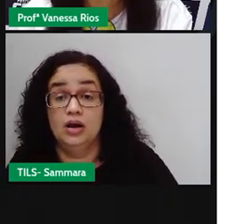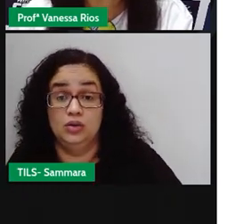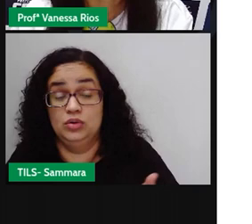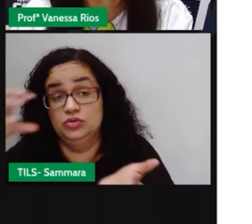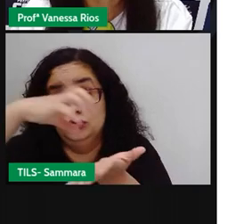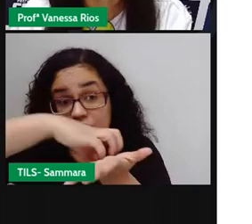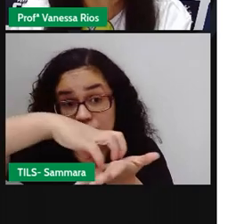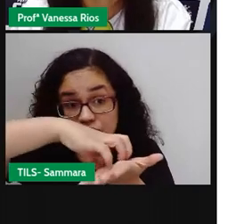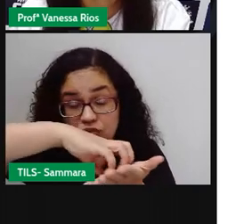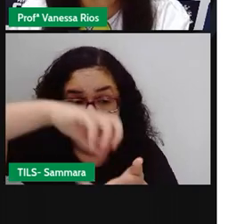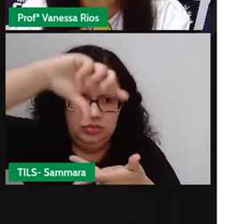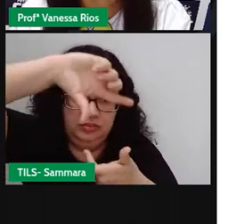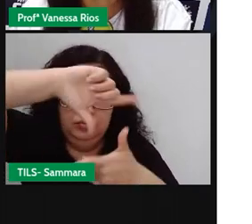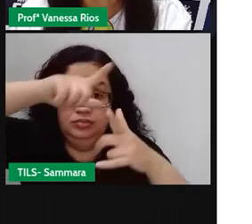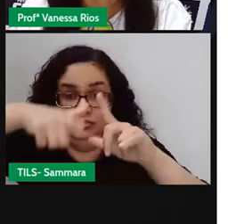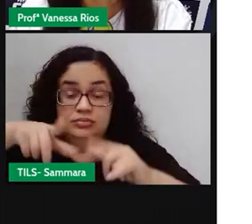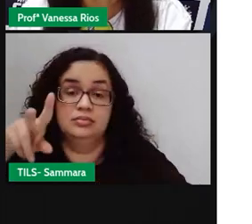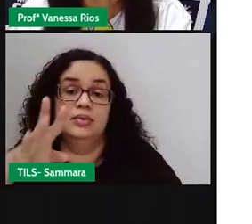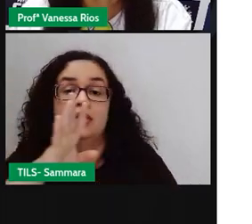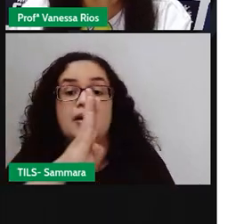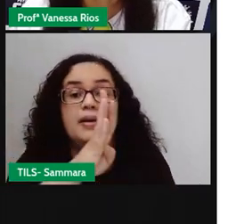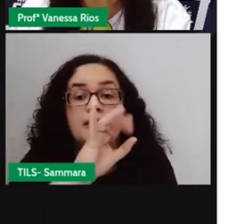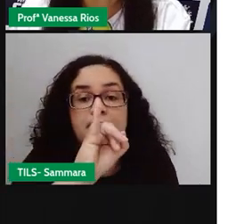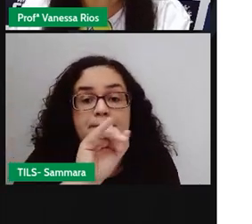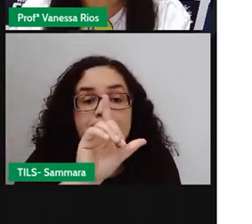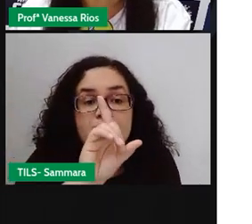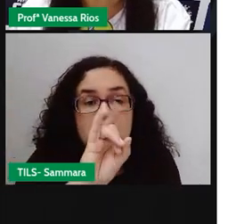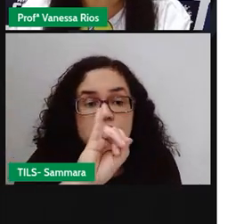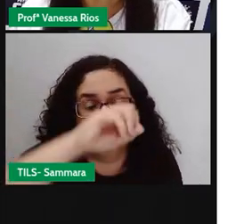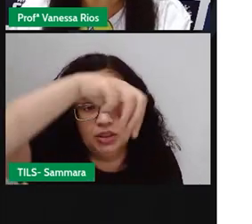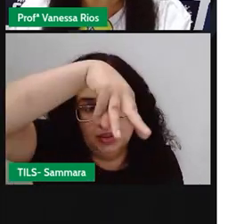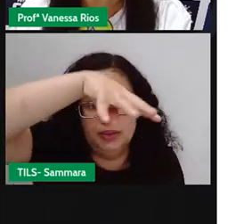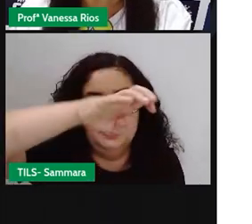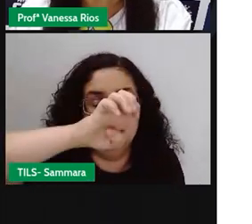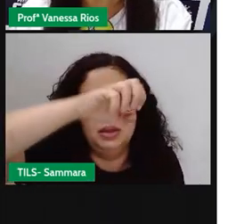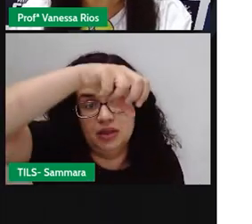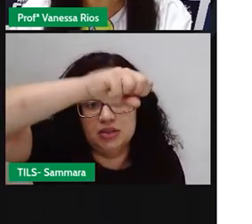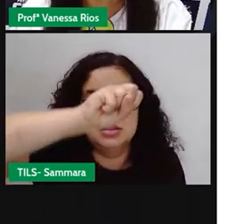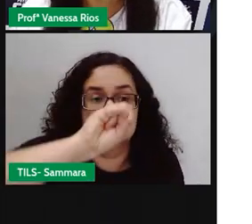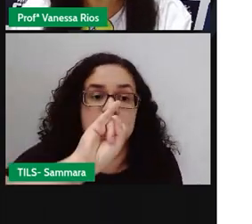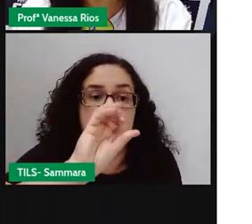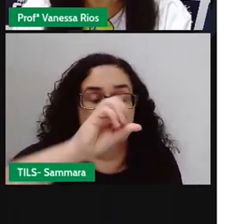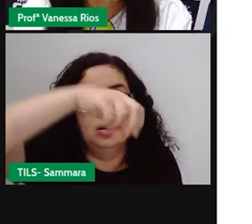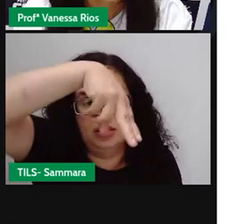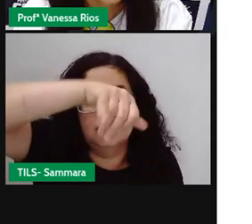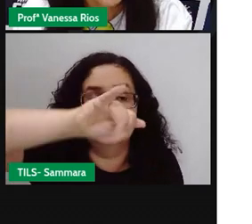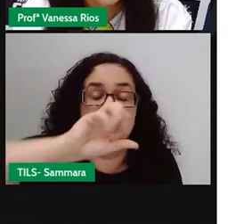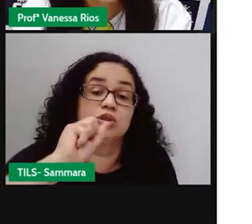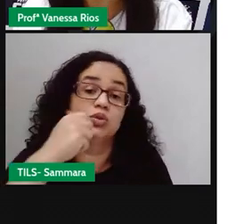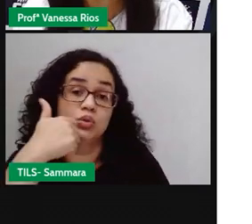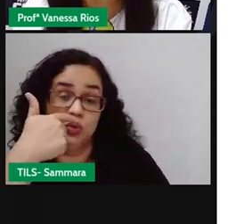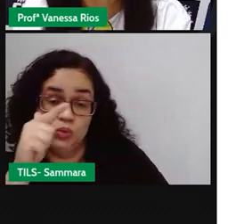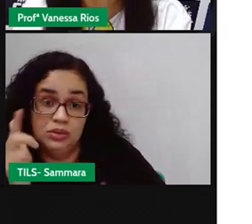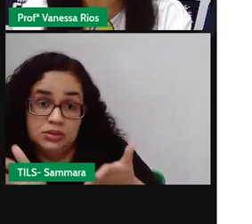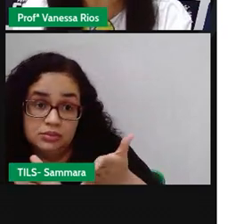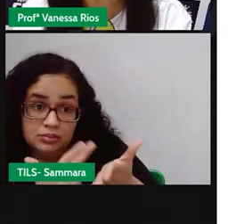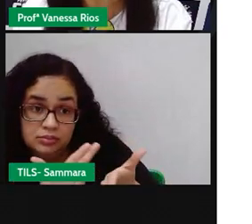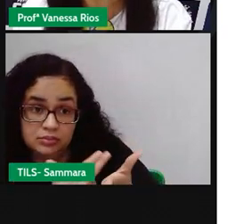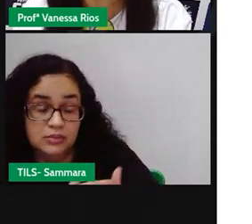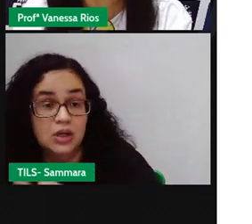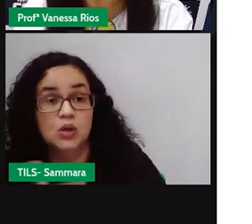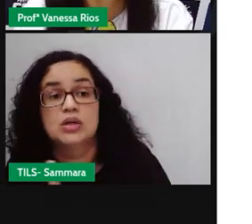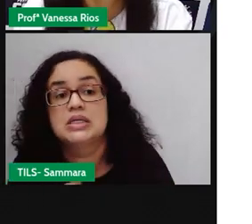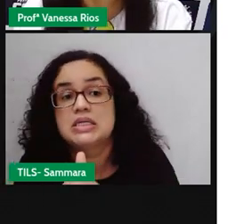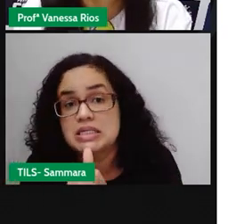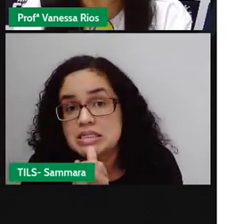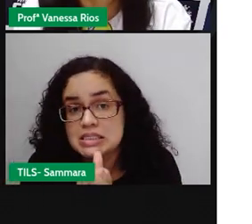Então, aí são as figuras geométricas bidimensionais. Existem outras figuras, né? A Pró não trouxe